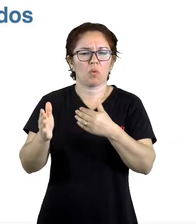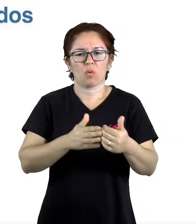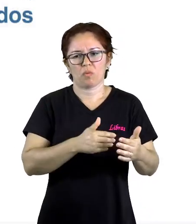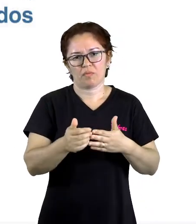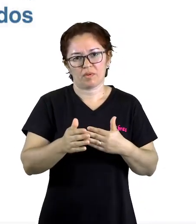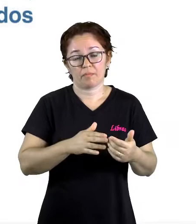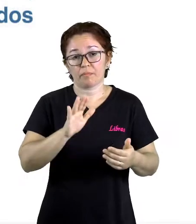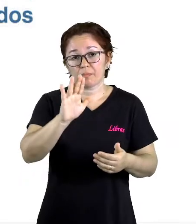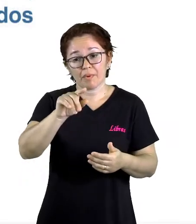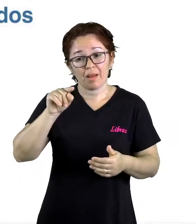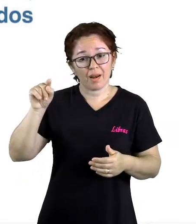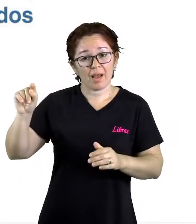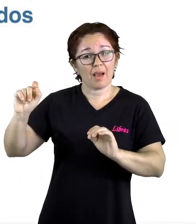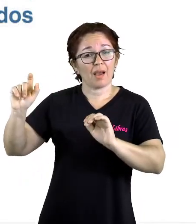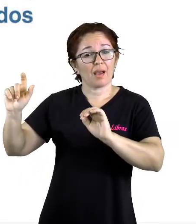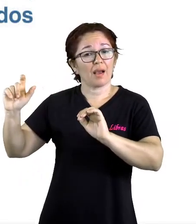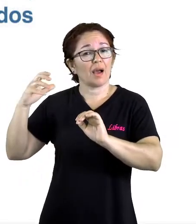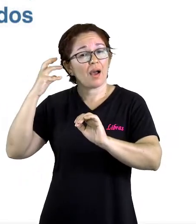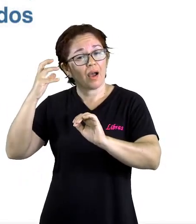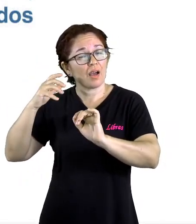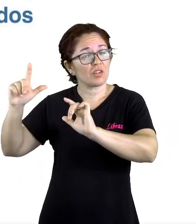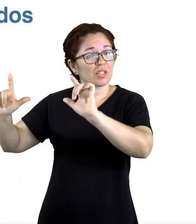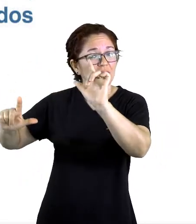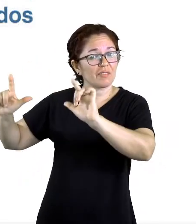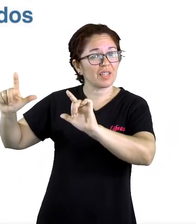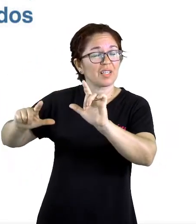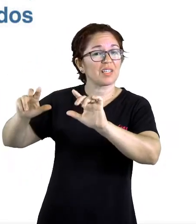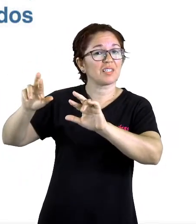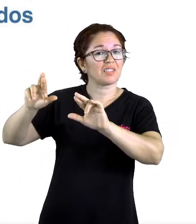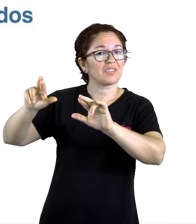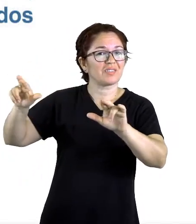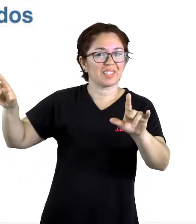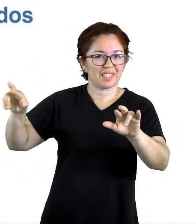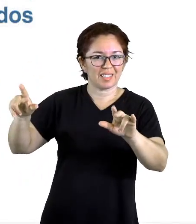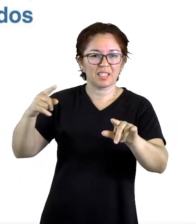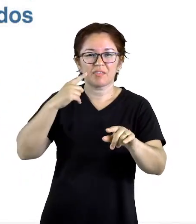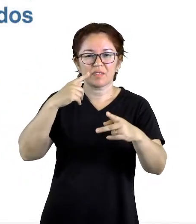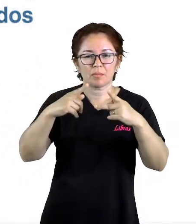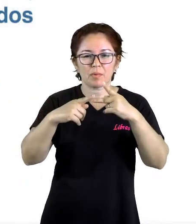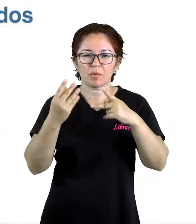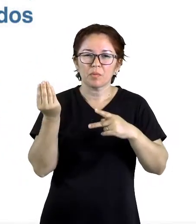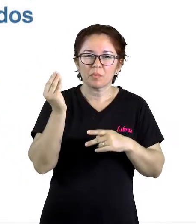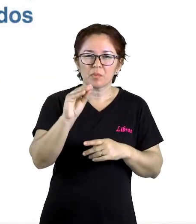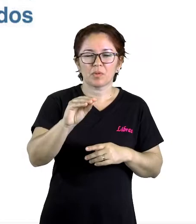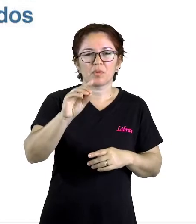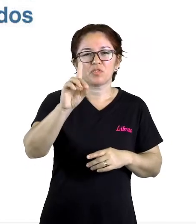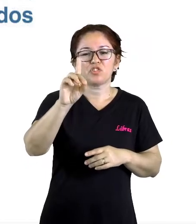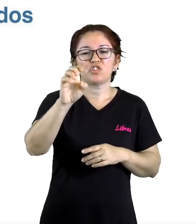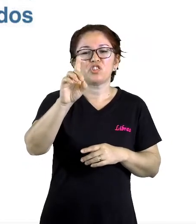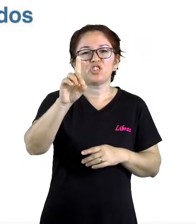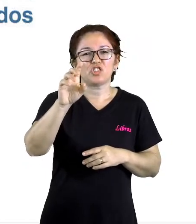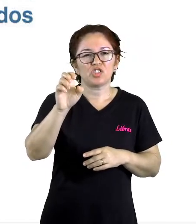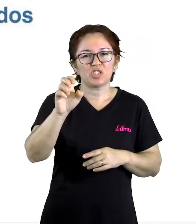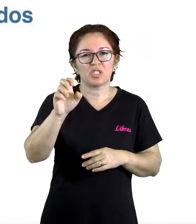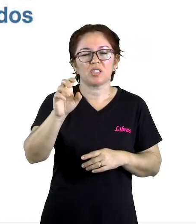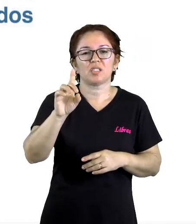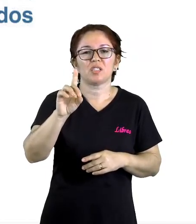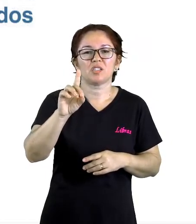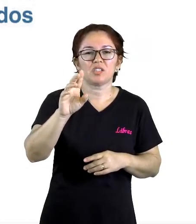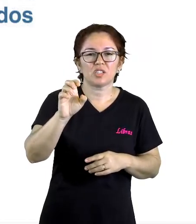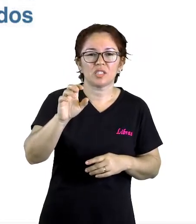ou TV. Esse de posse, programa de rádio, programa de